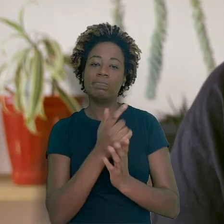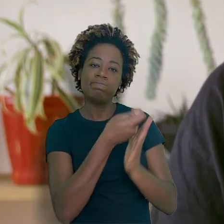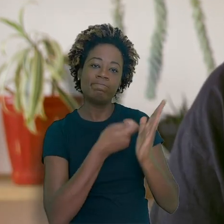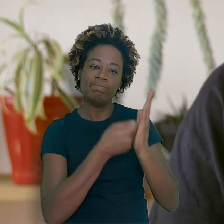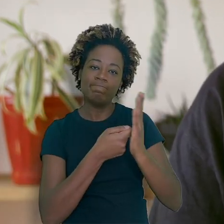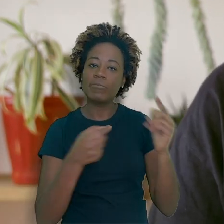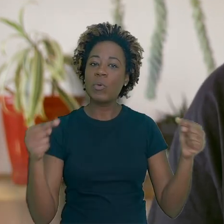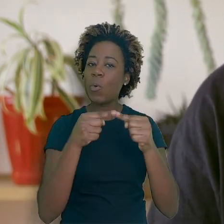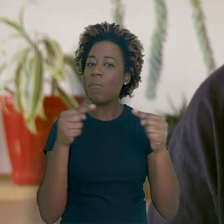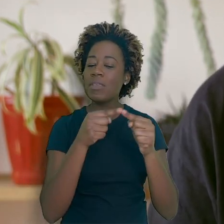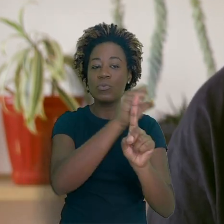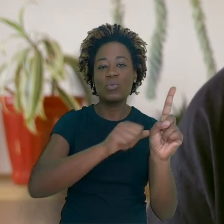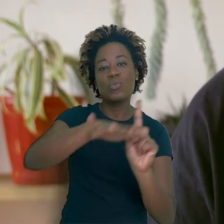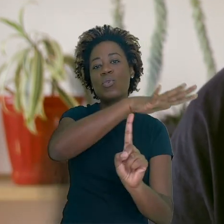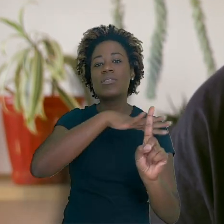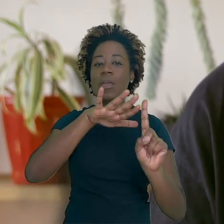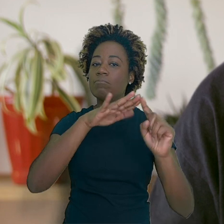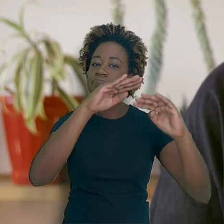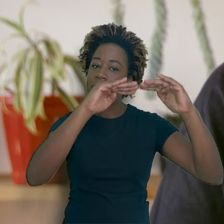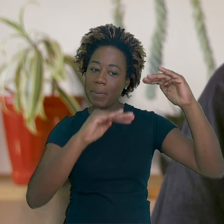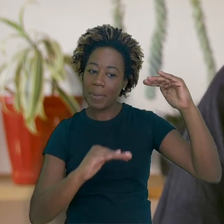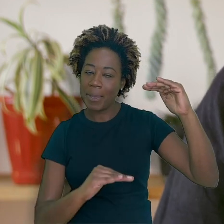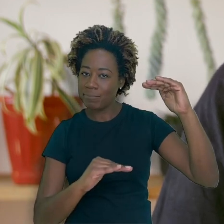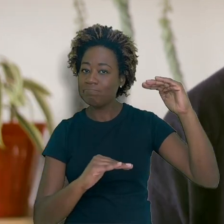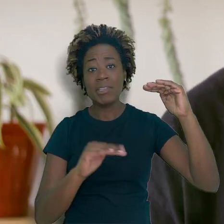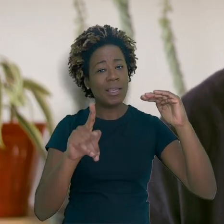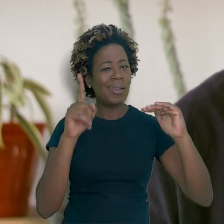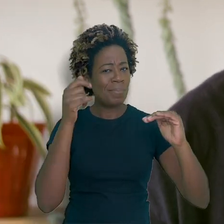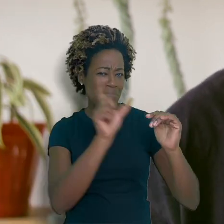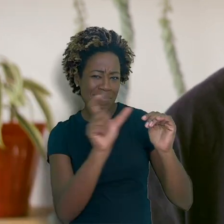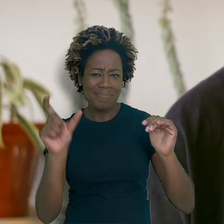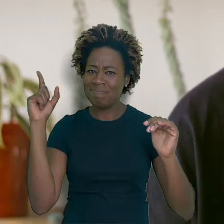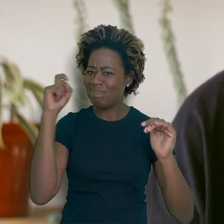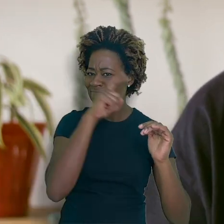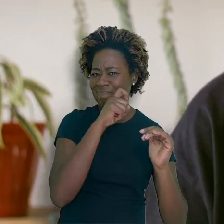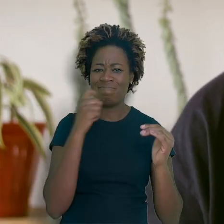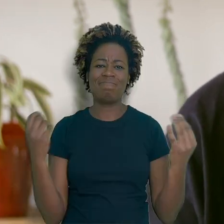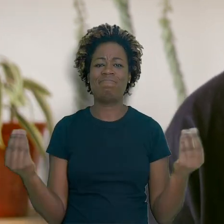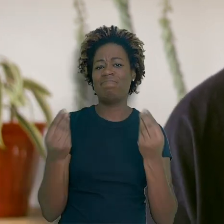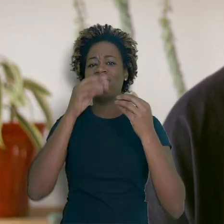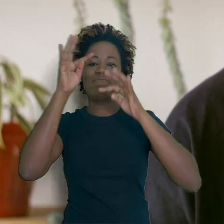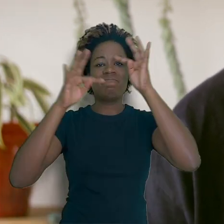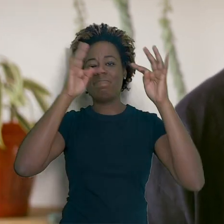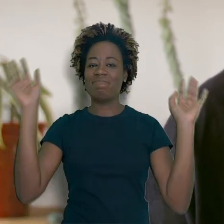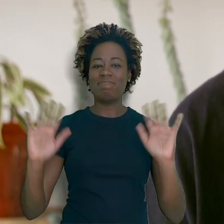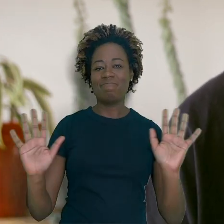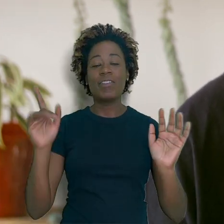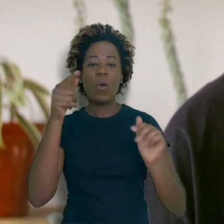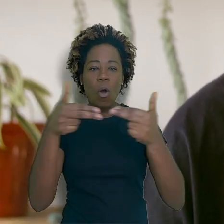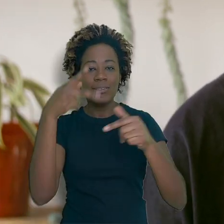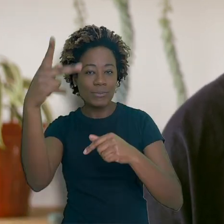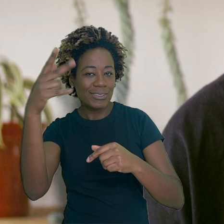ela determina o recorte social do seu público. Então evite palavras difíceis, rebuscadas, referências